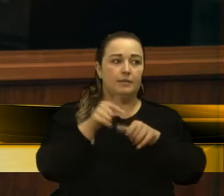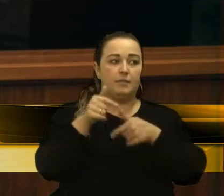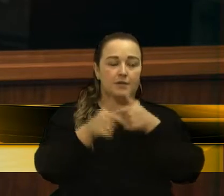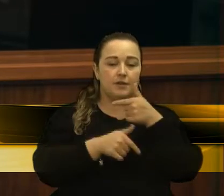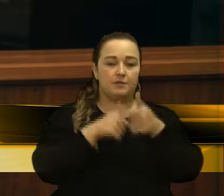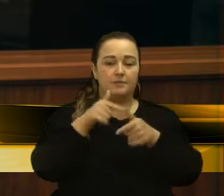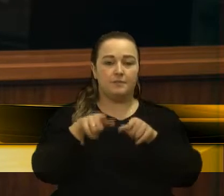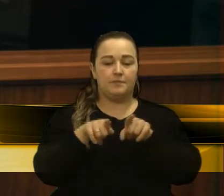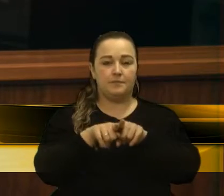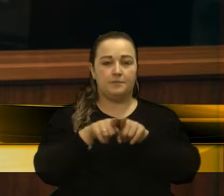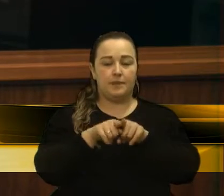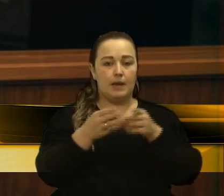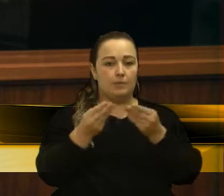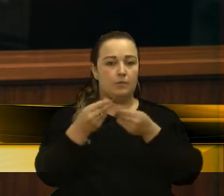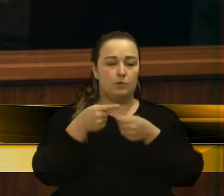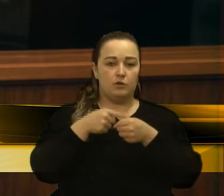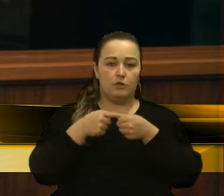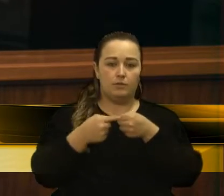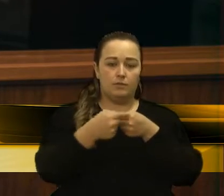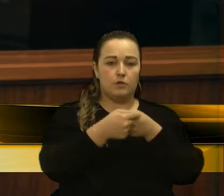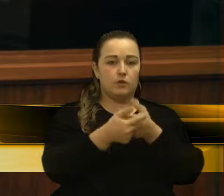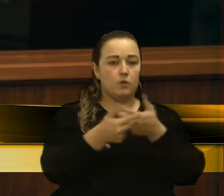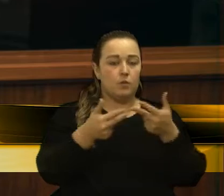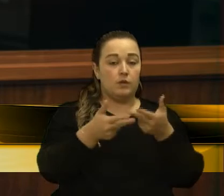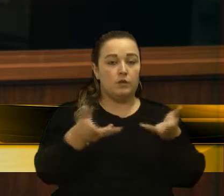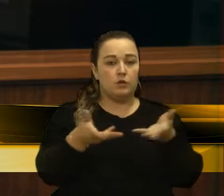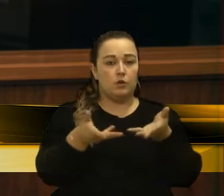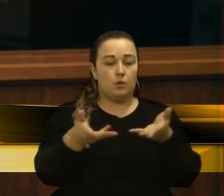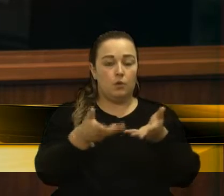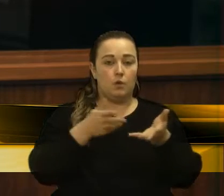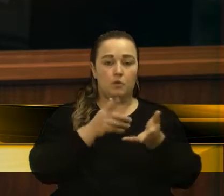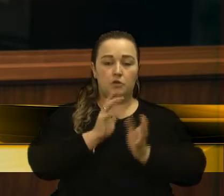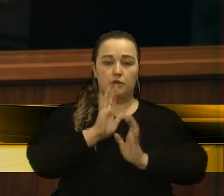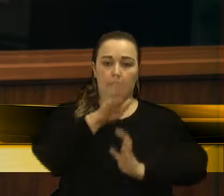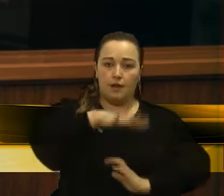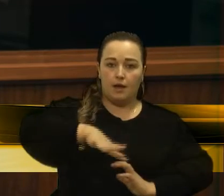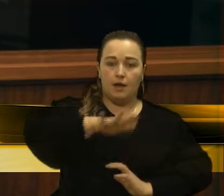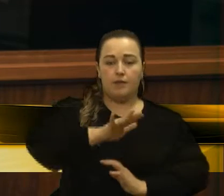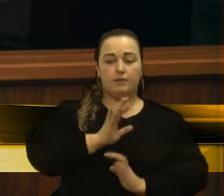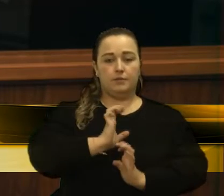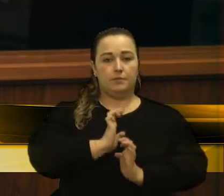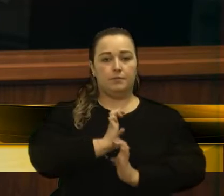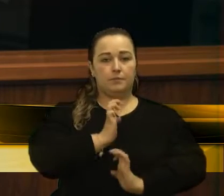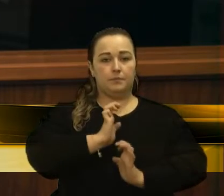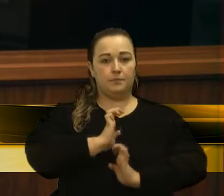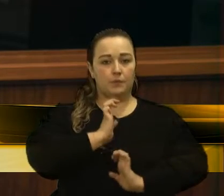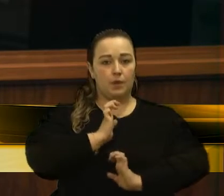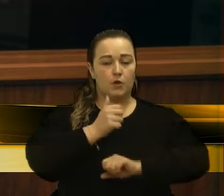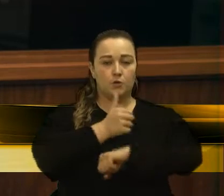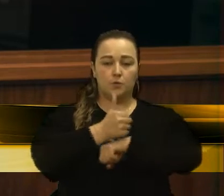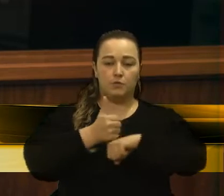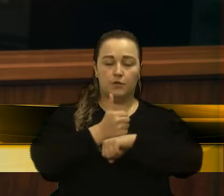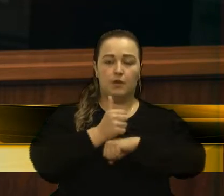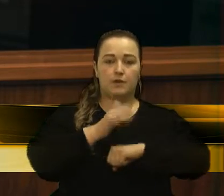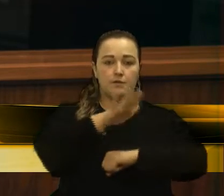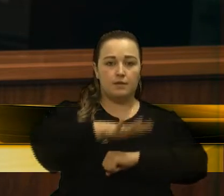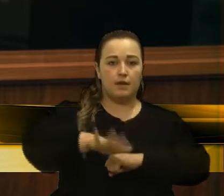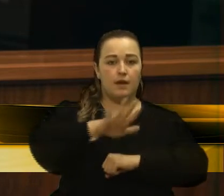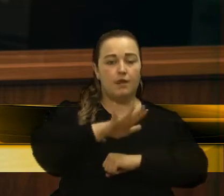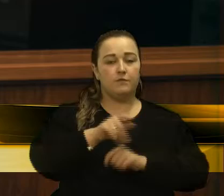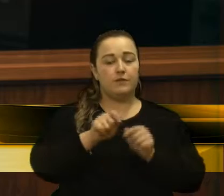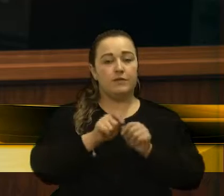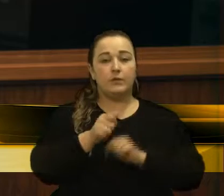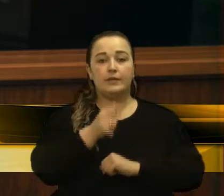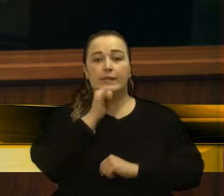né, várias situações que hoje os nossos empreendedores que trabalham nessas áreas acabavam tendo que fazer testagens em